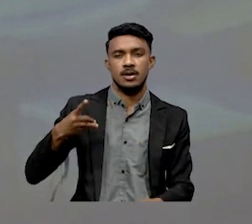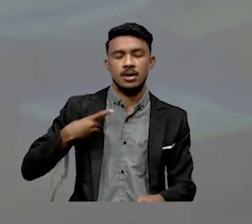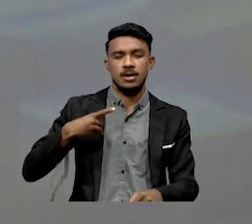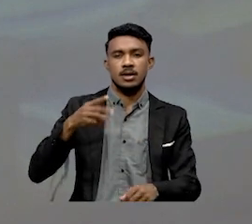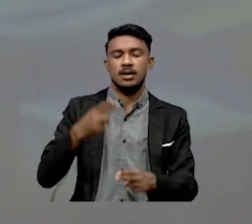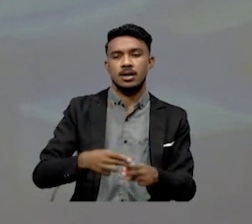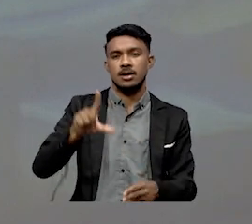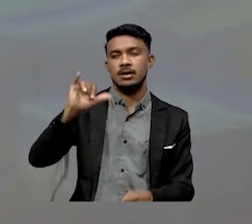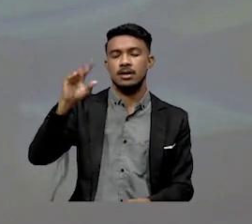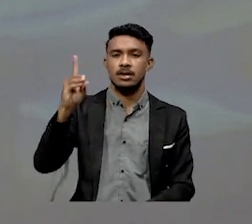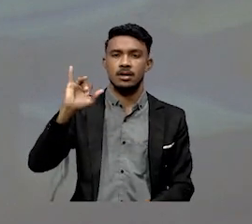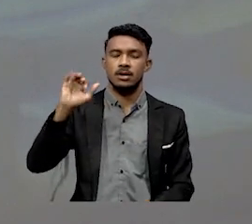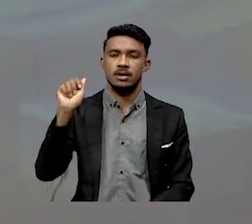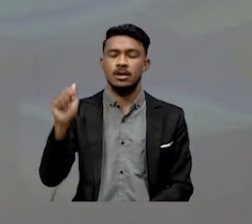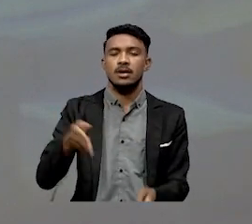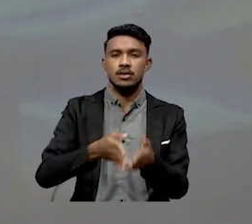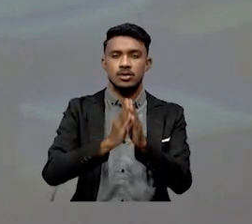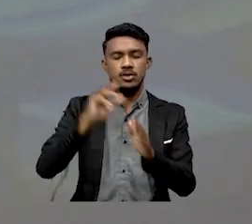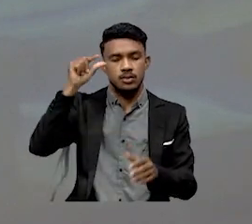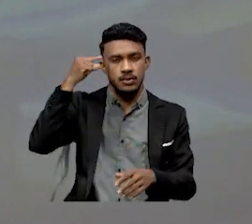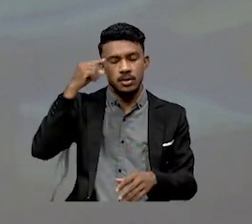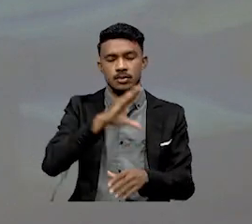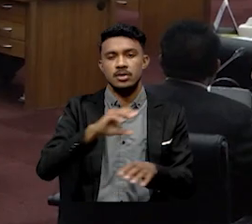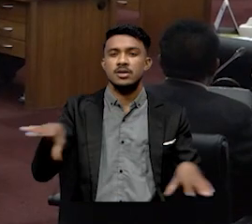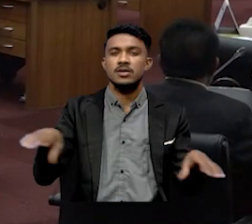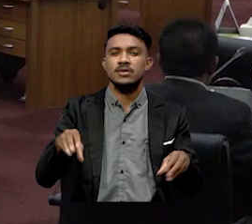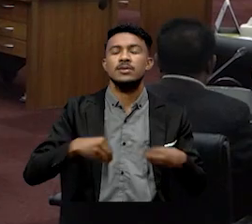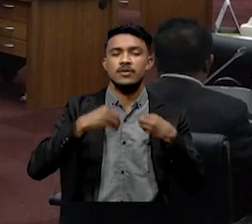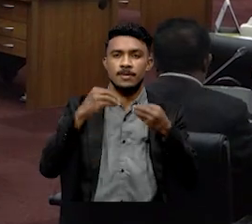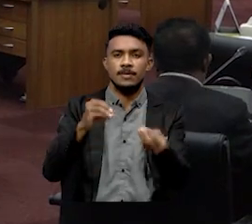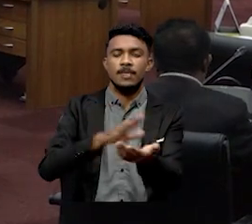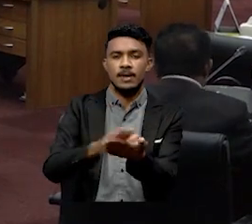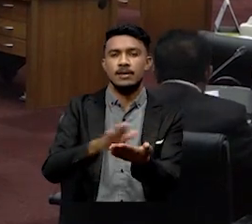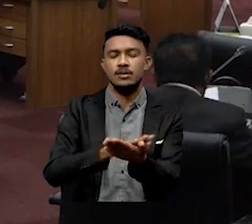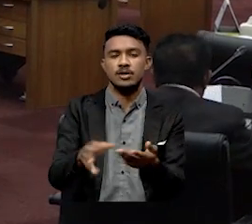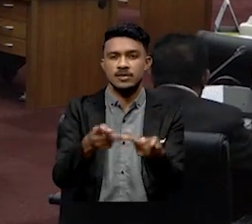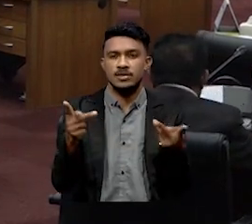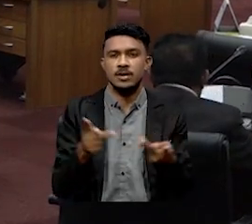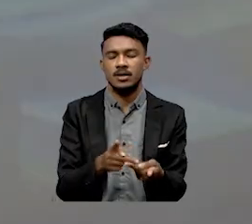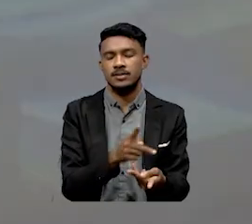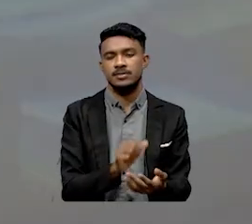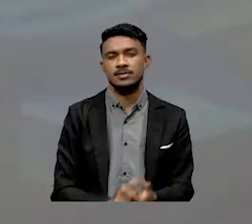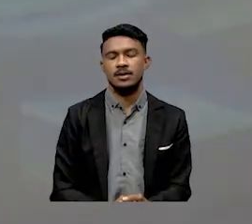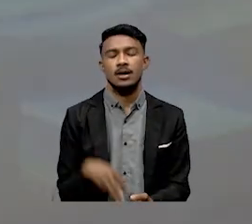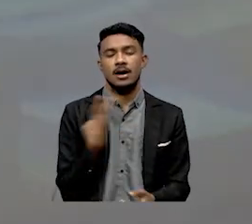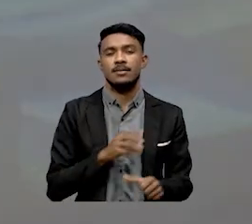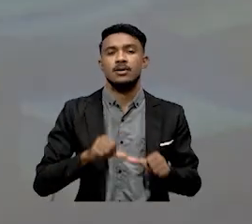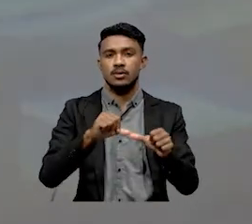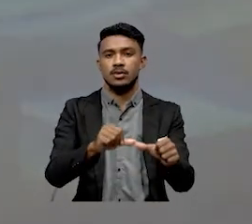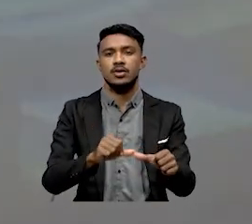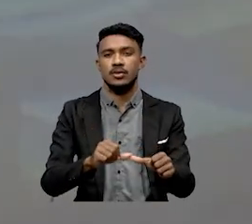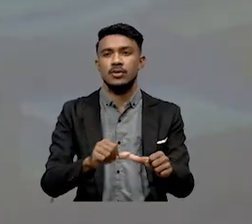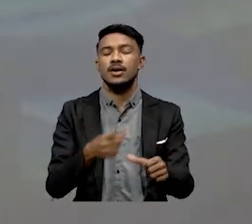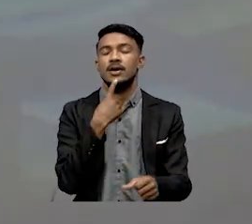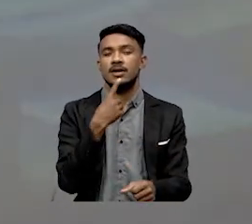o seu governo, atufou atenção Mons para trabalhador saneamento Sira, de lhe o equipamento proteção. A mim continua a lamentar, Tebes,